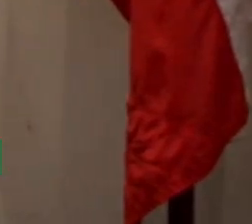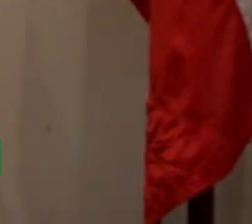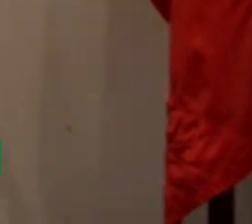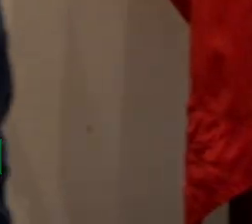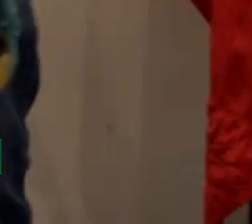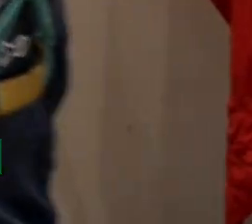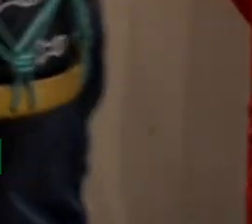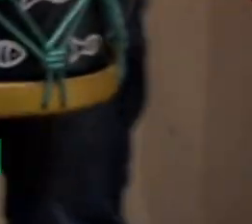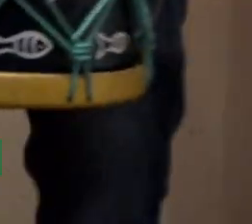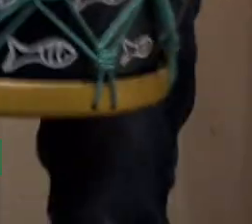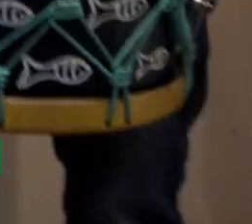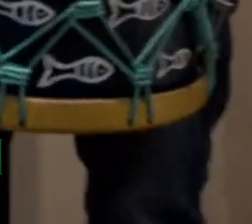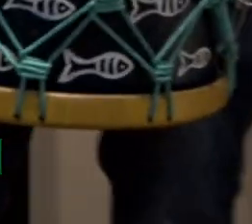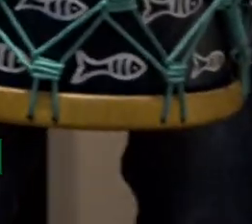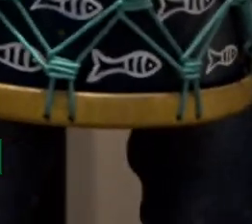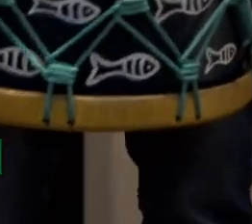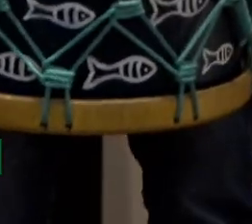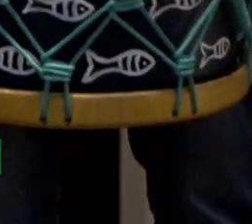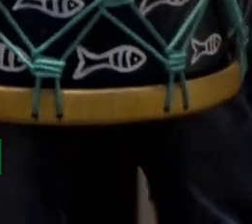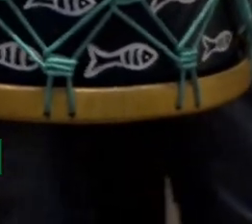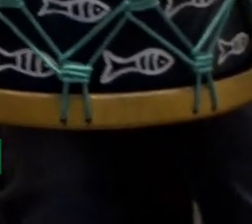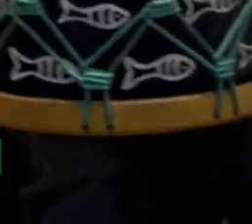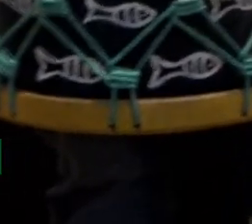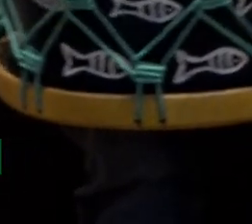pra desovar.